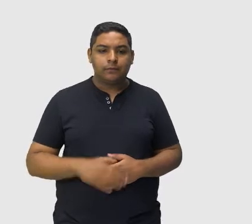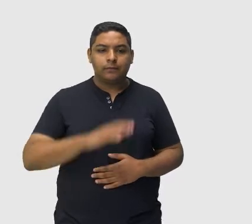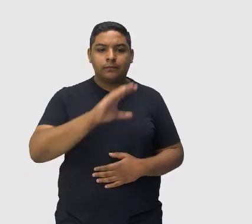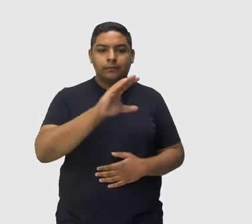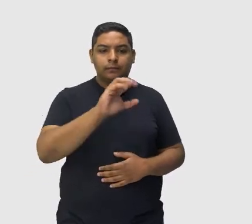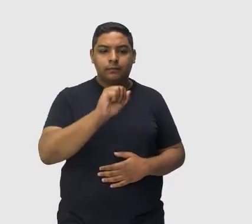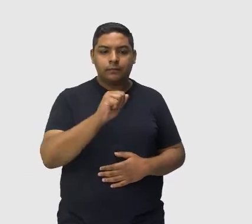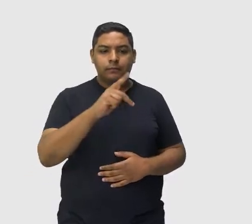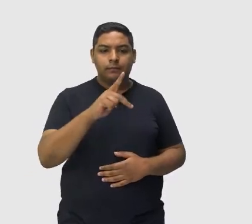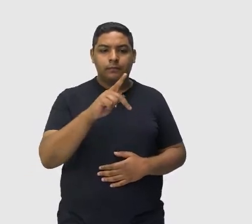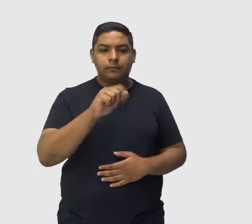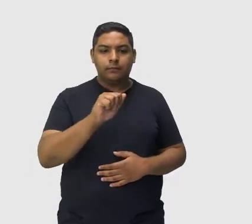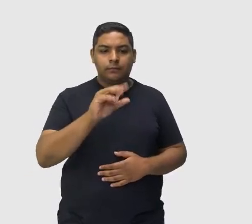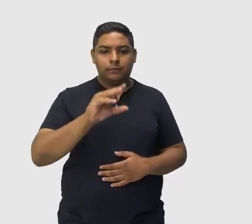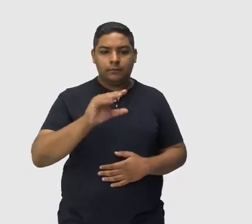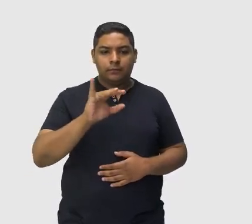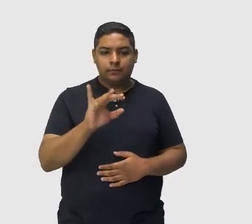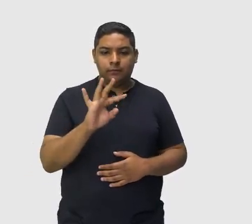capacitores.